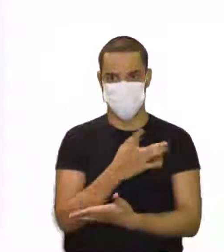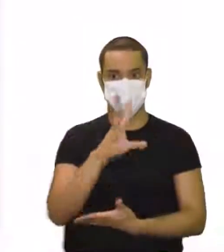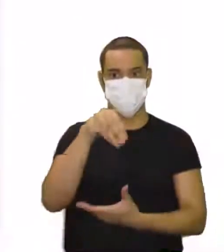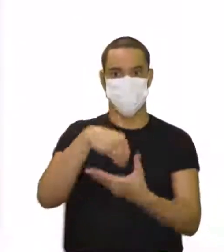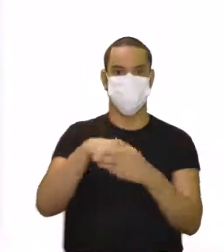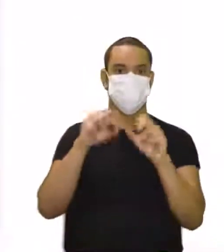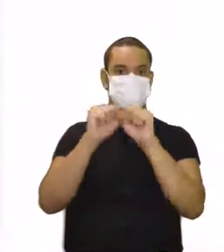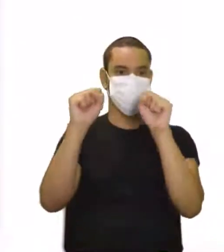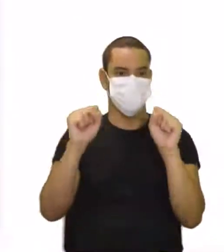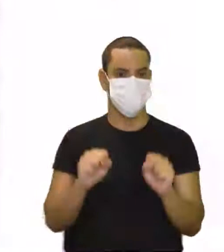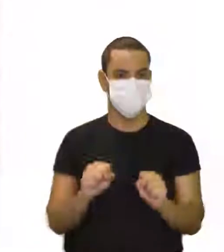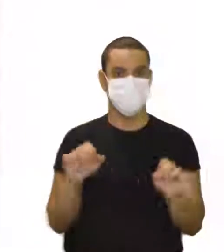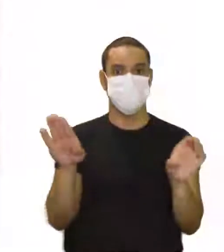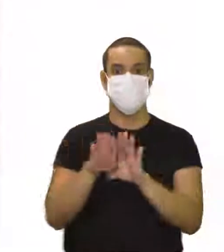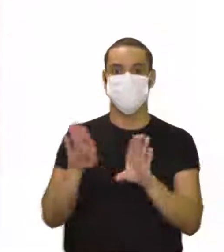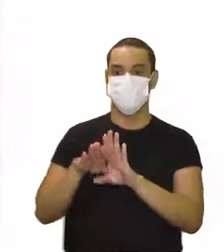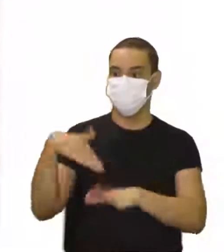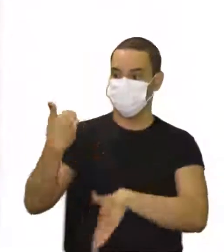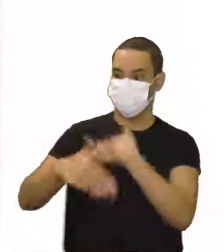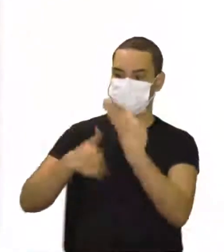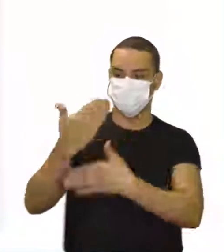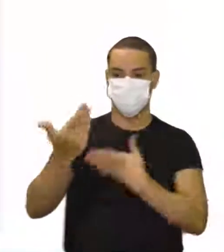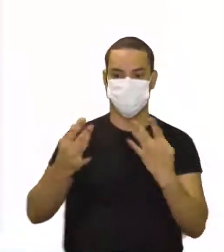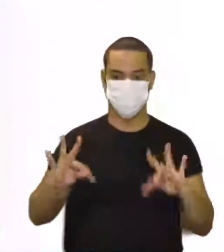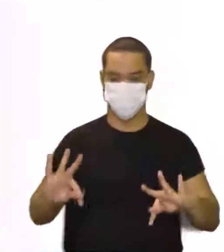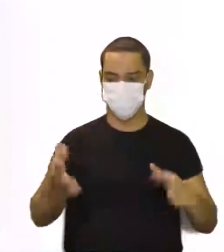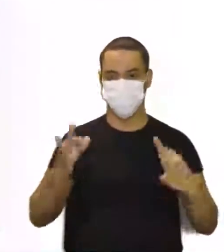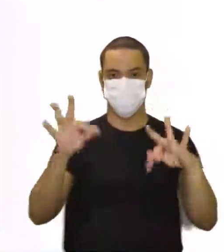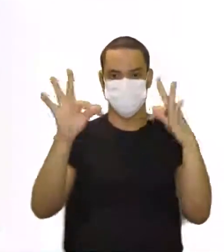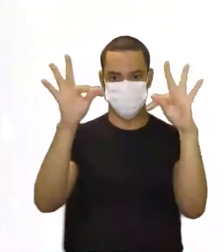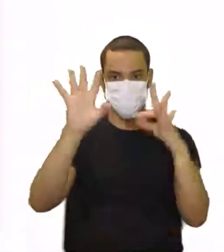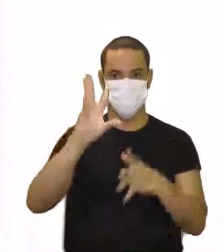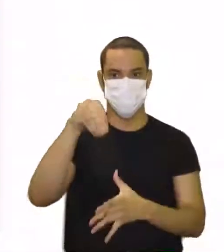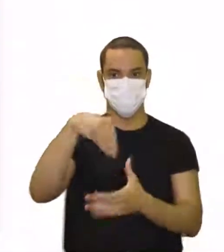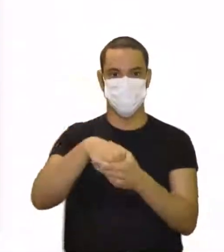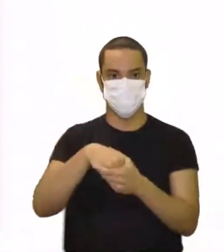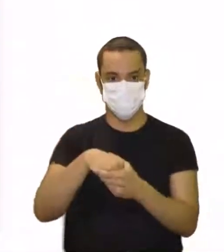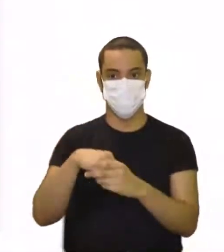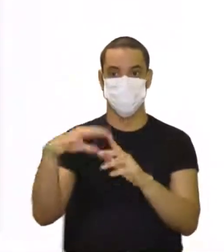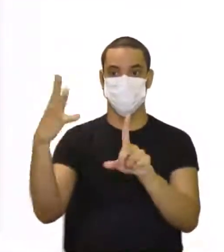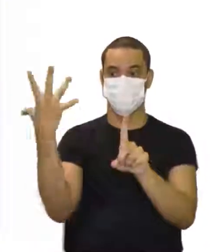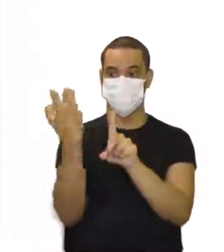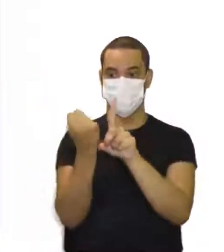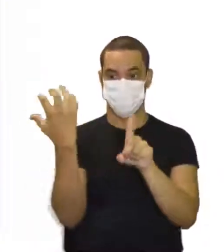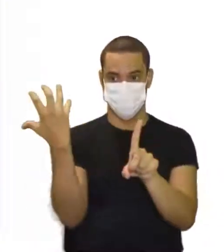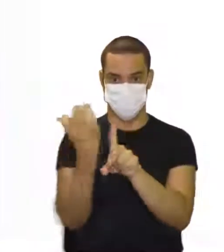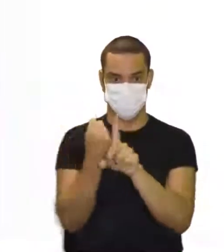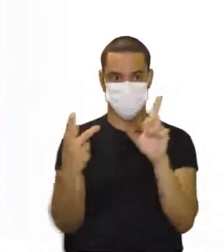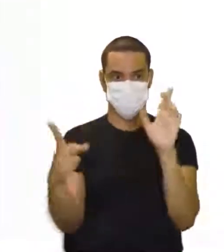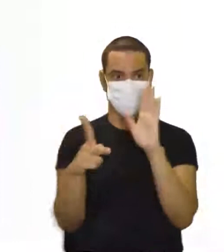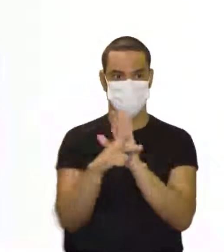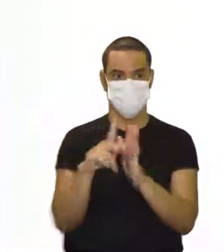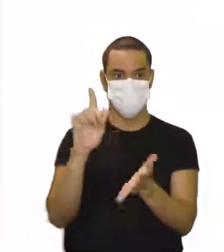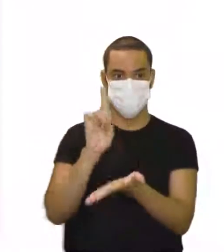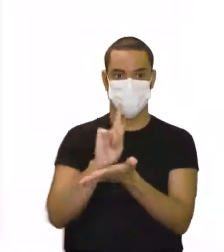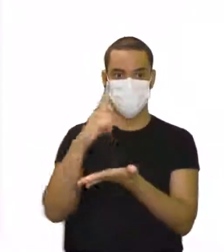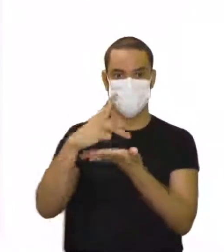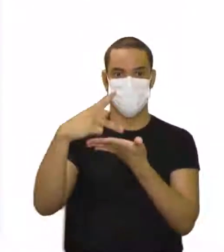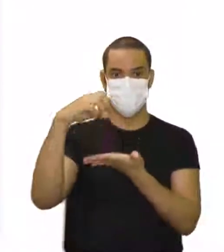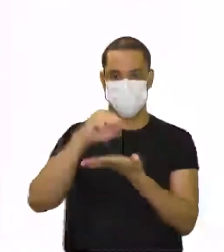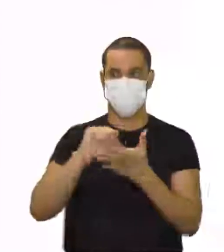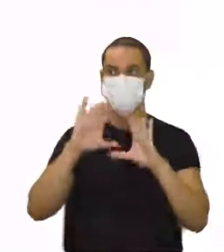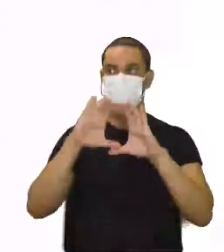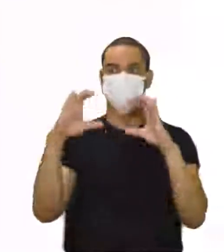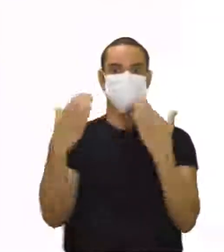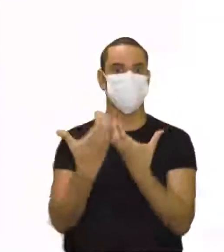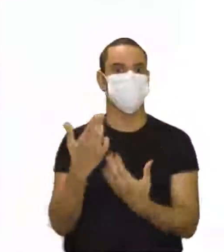do grande desenvolvimento da tecnologia envolvida nos receptores GPS, uma grande comunidade